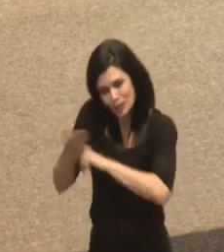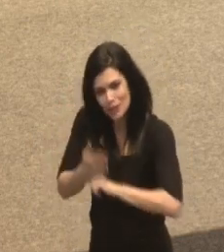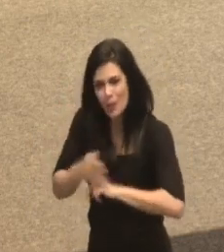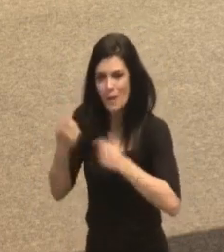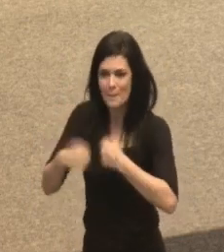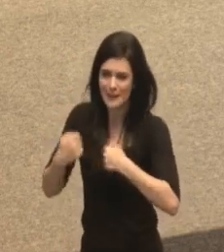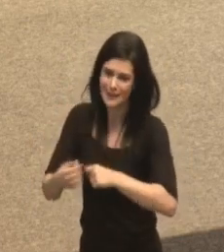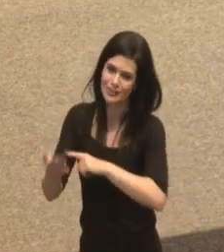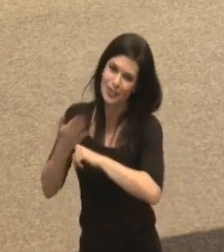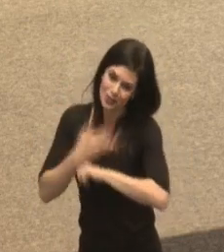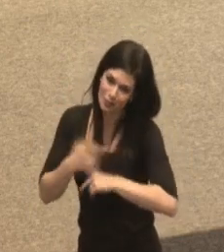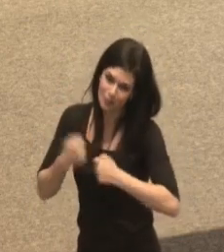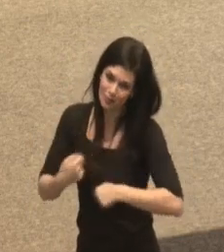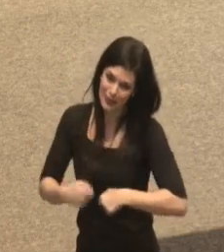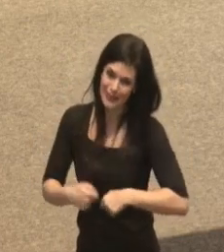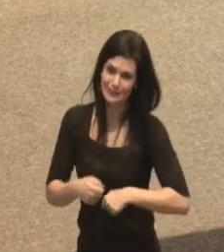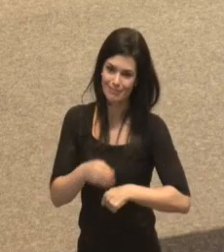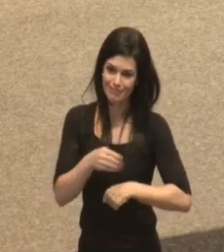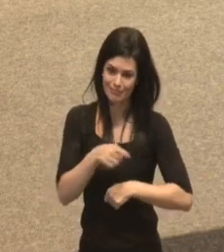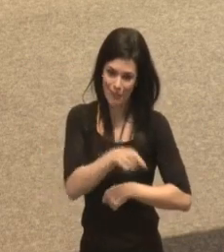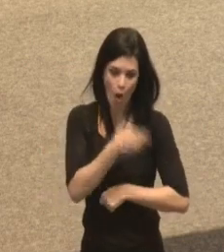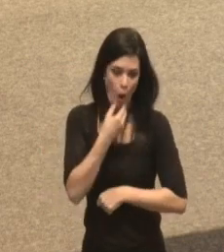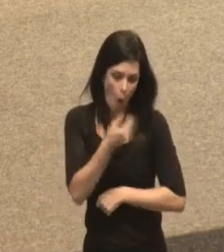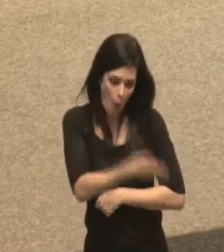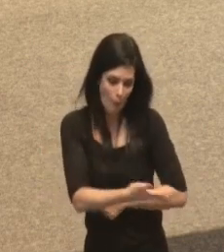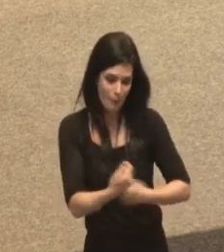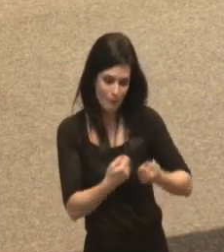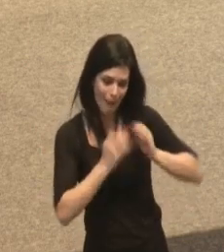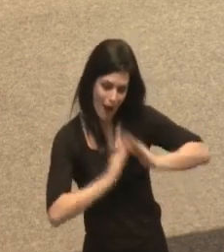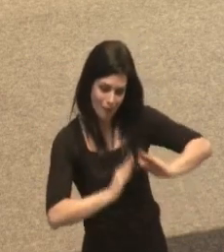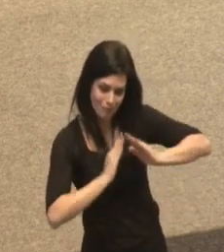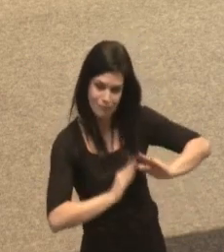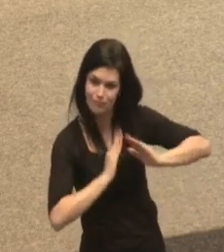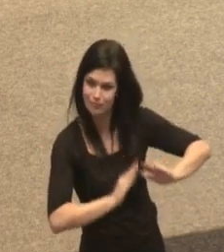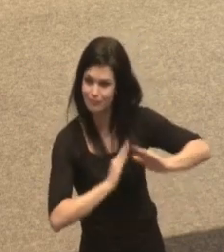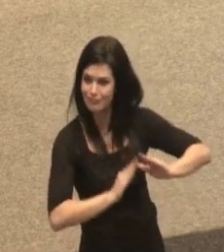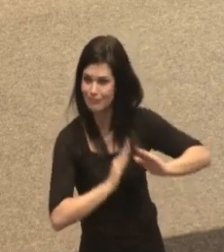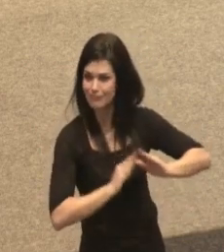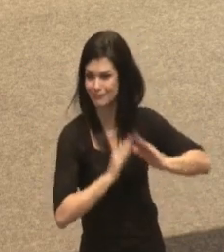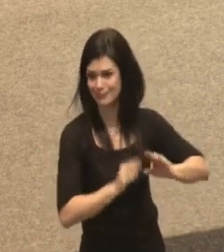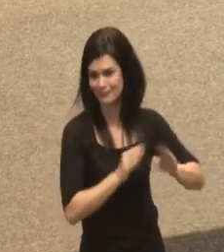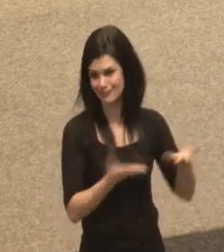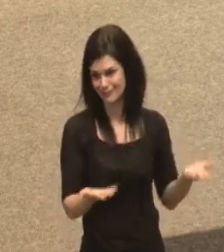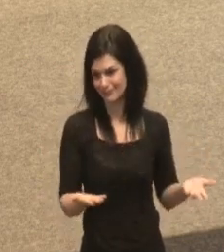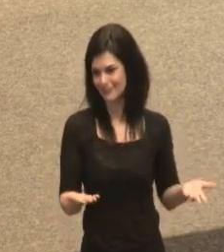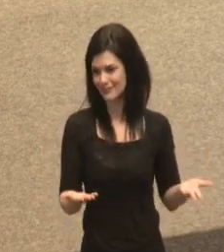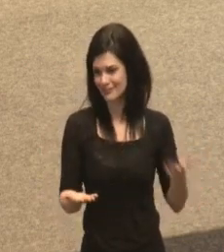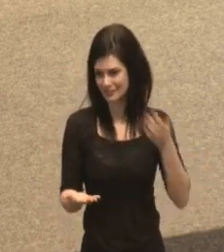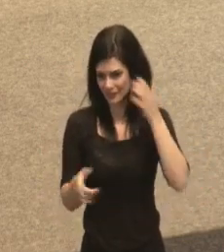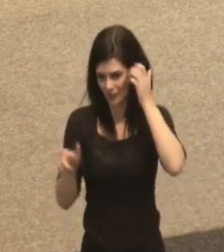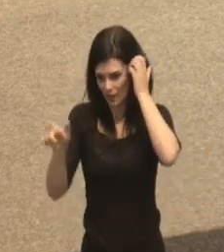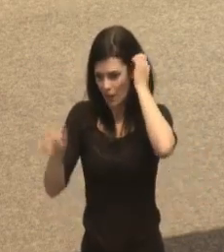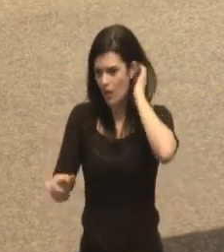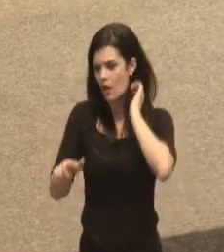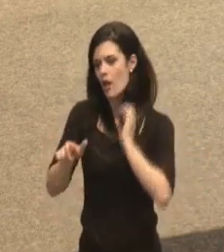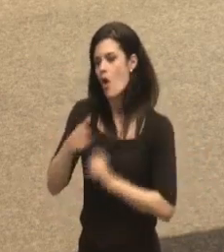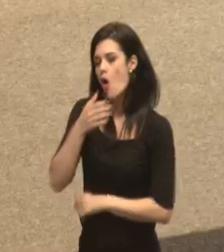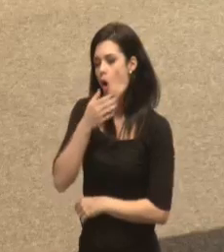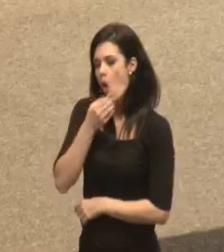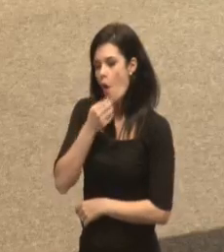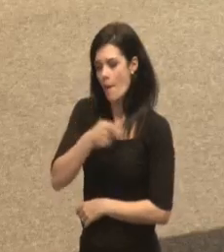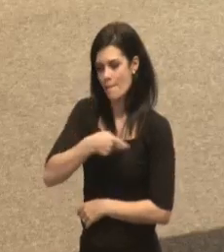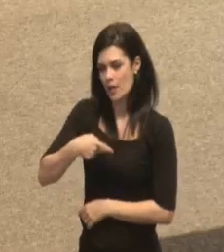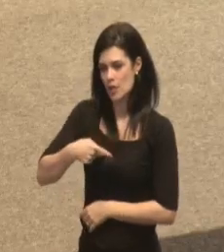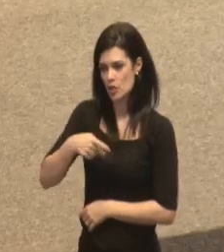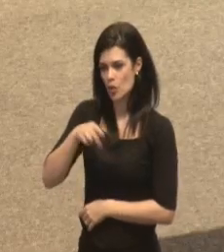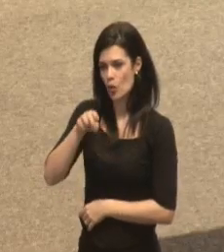equipe na Cristolândia é tão curta, a equipe é pequena, mas ele cedeu o pastor Wembley, a esposa dele, que estava